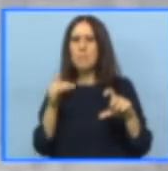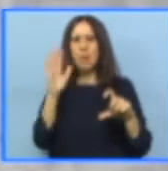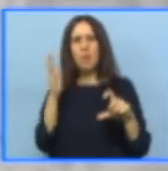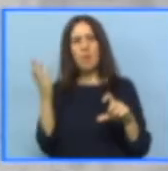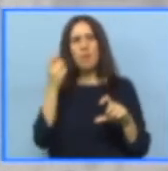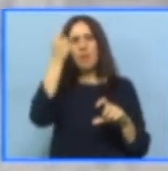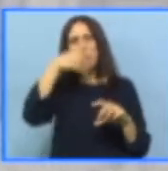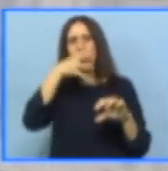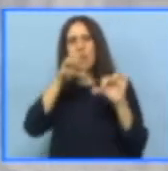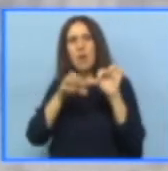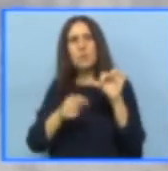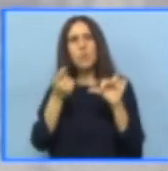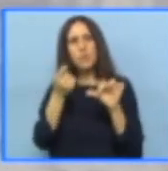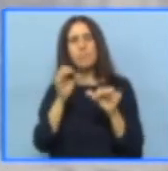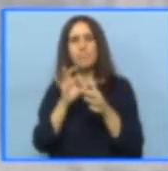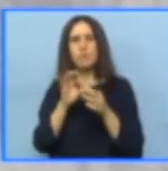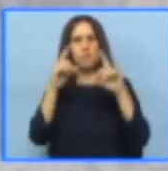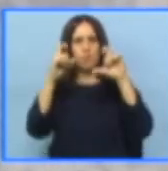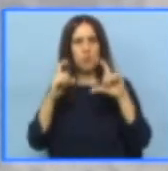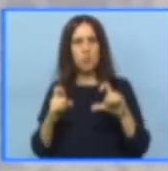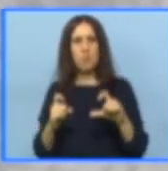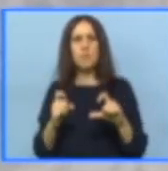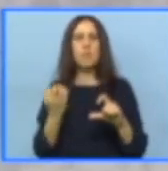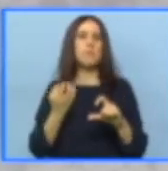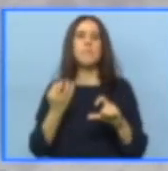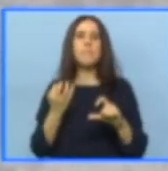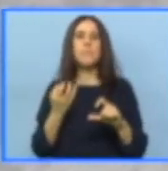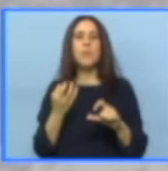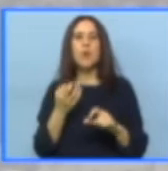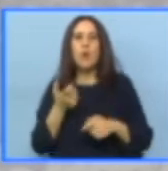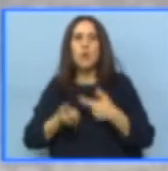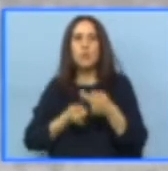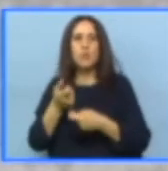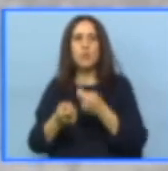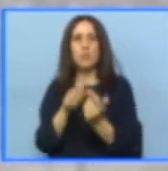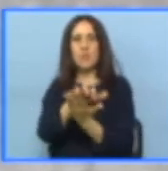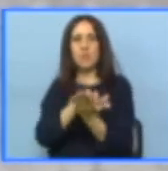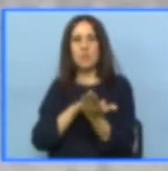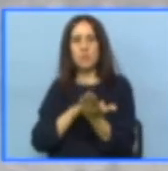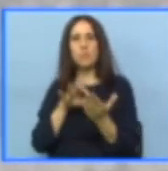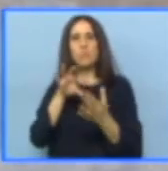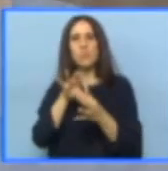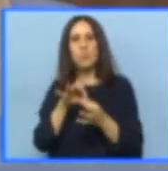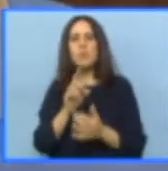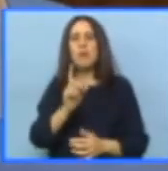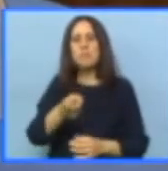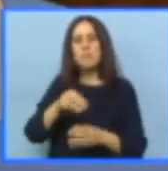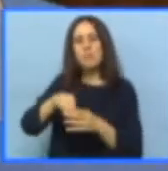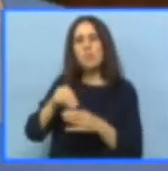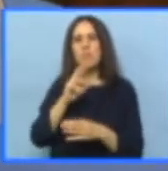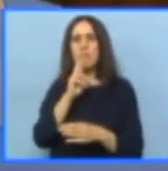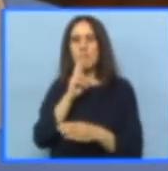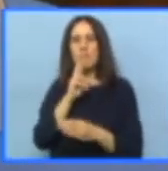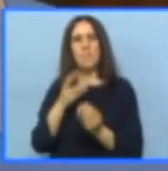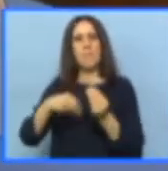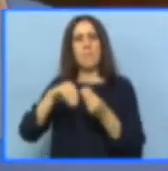relato sob o ponto de vista fotográfico e com alguns pequenos e breves textos sobre aquilo que era o contexto de Fátima, e ao mesmo tempo